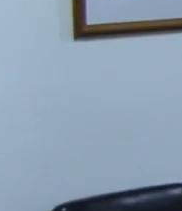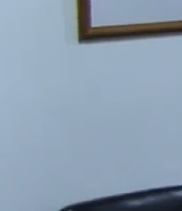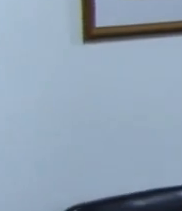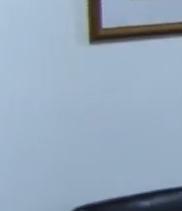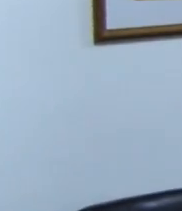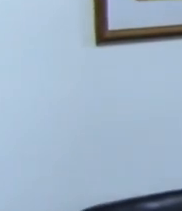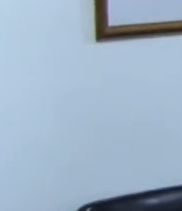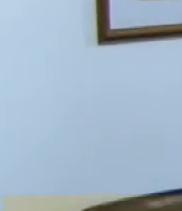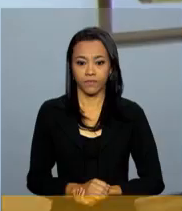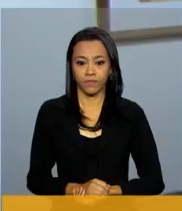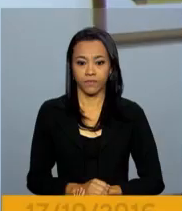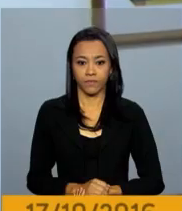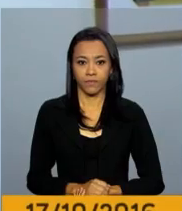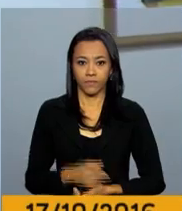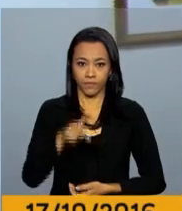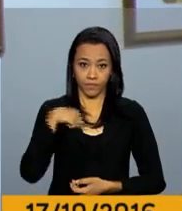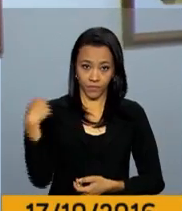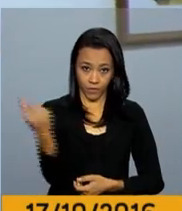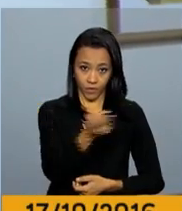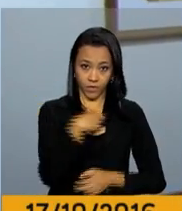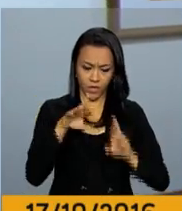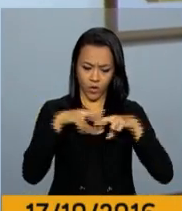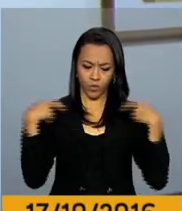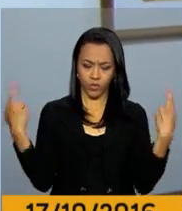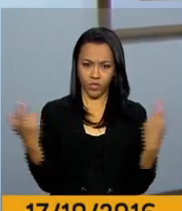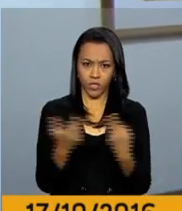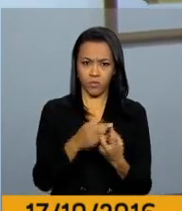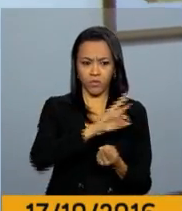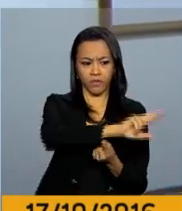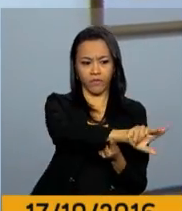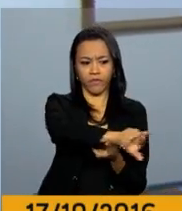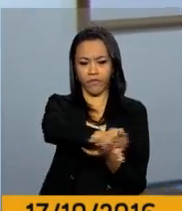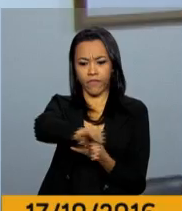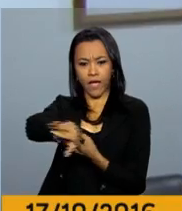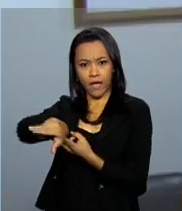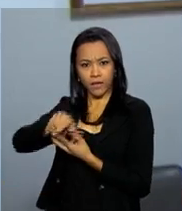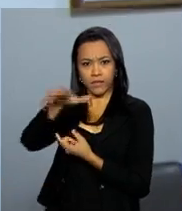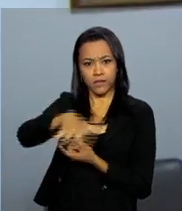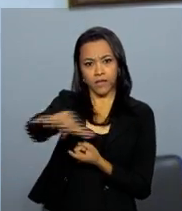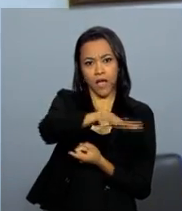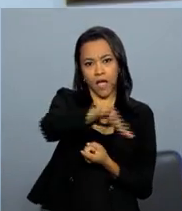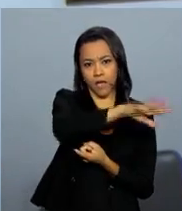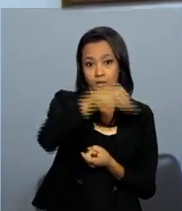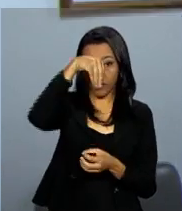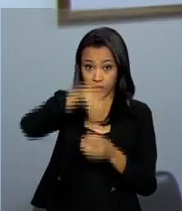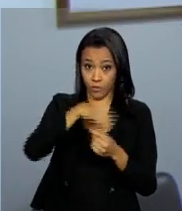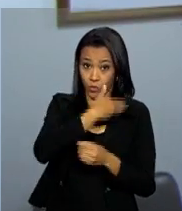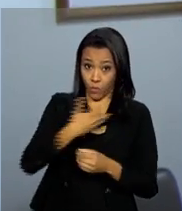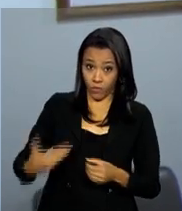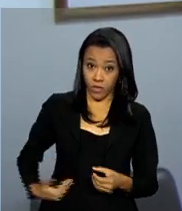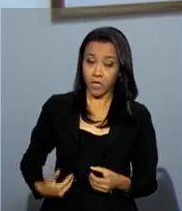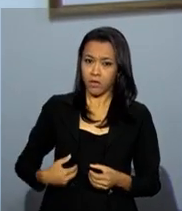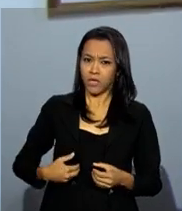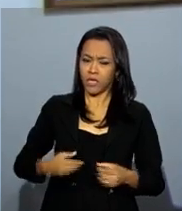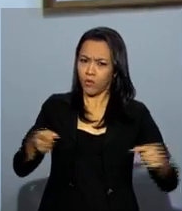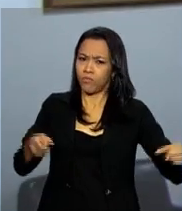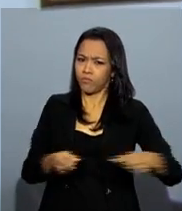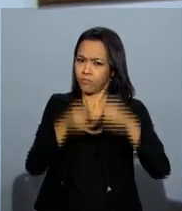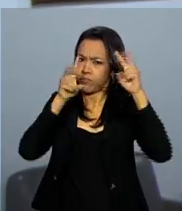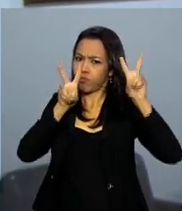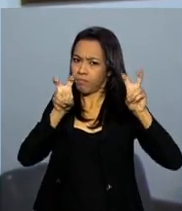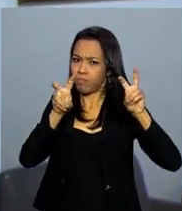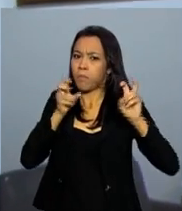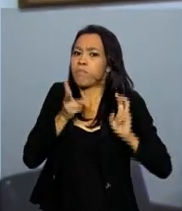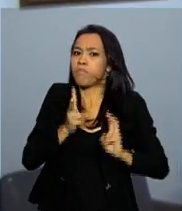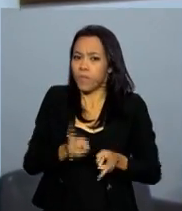Nós reunimos todas as áreas do governo que têm relação direta com o tema, todos ouviram, agora nós vamos